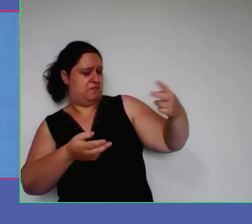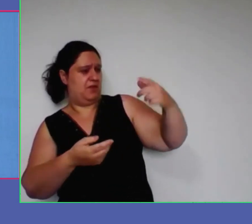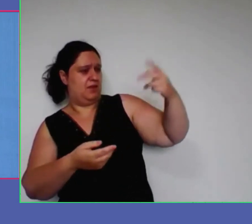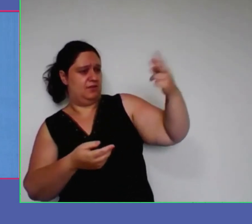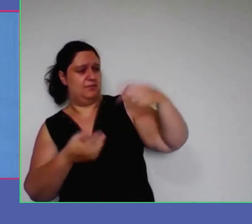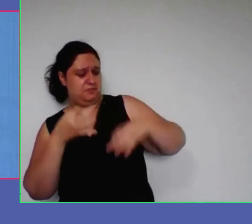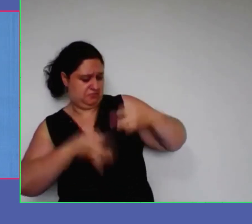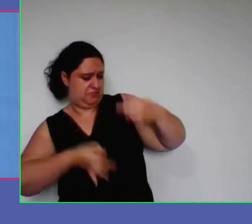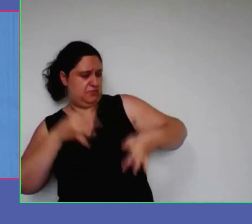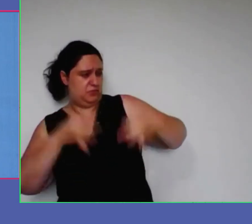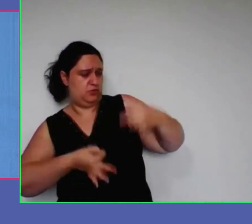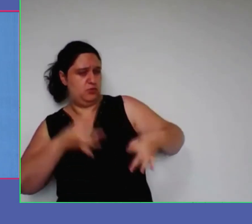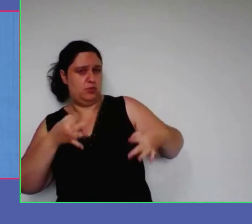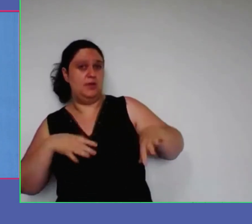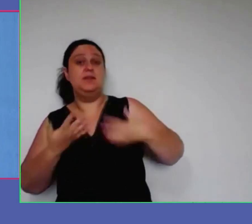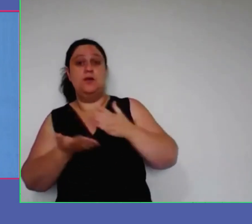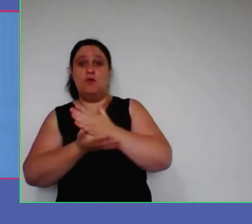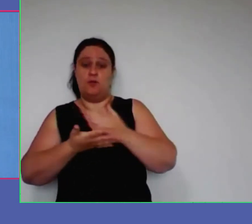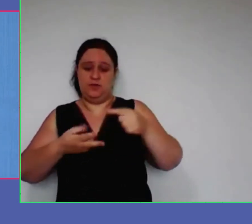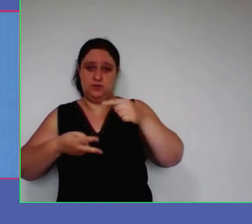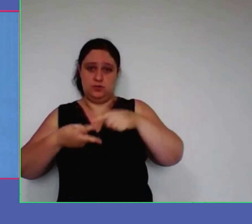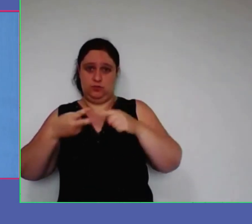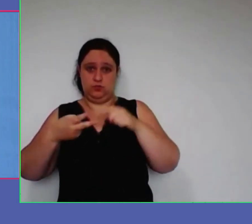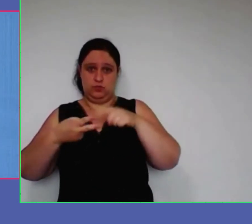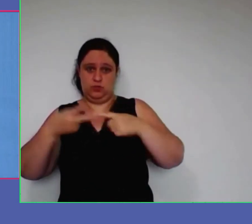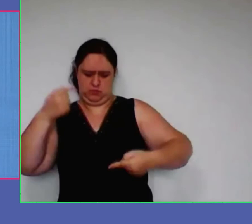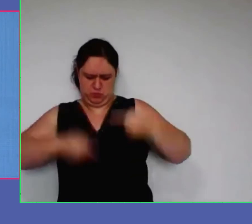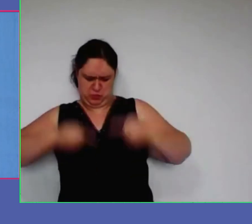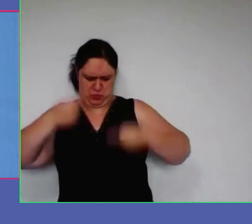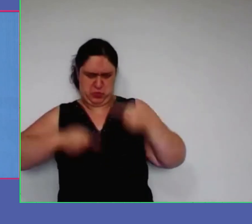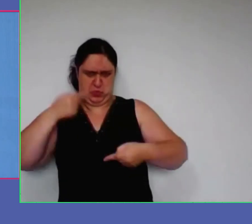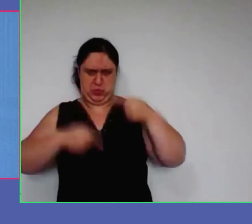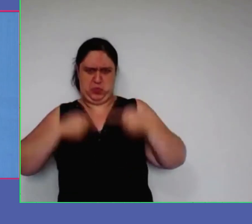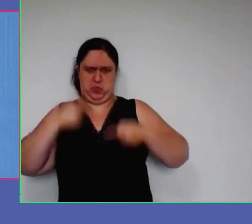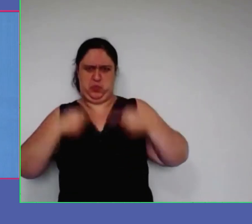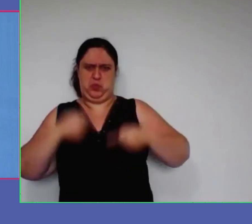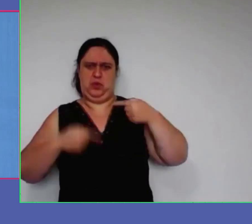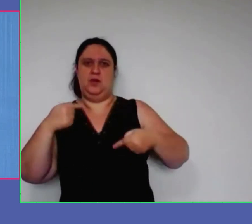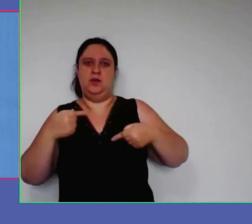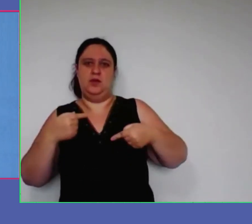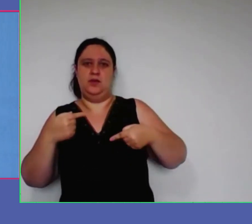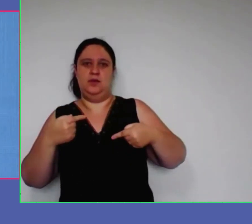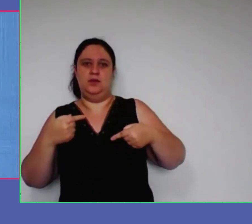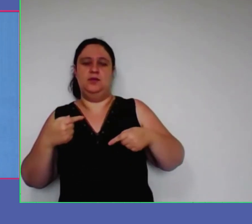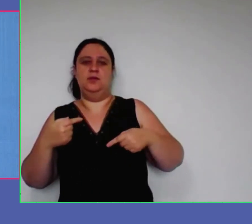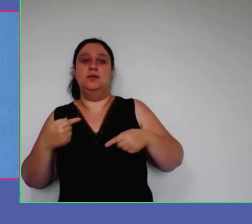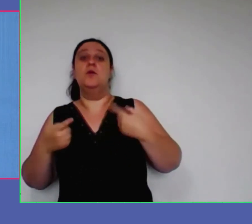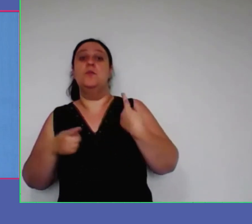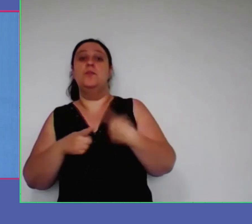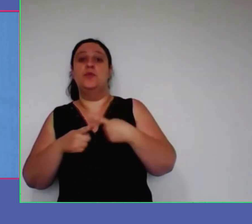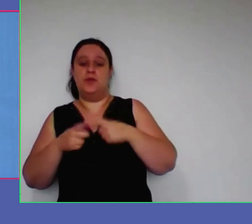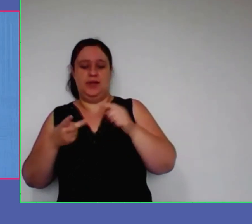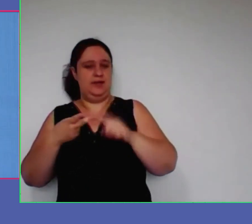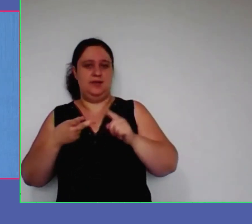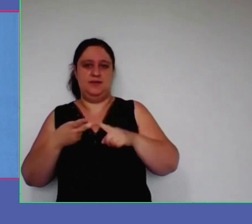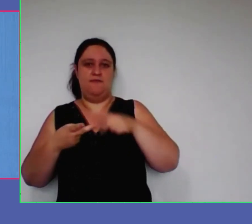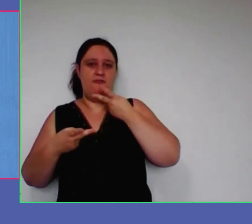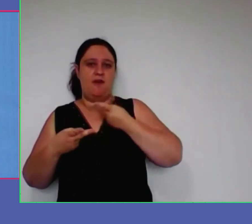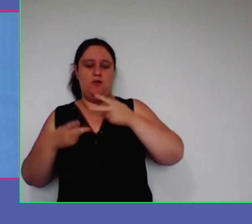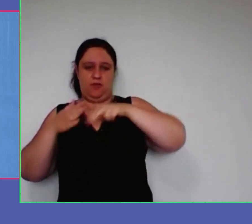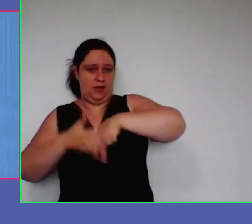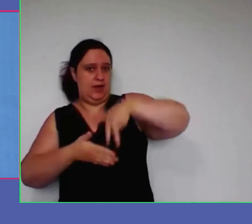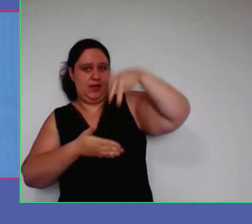e a multidão se dividiu, pois os saduceus declaram não haver ressurreição, nem anjo,